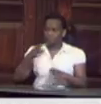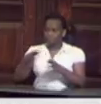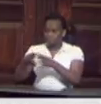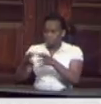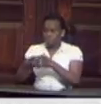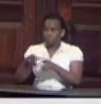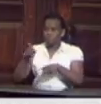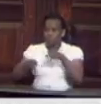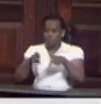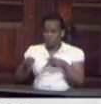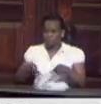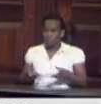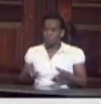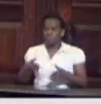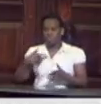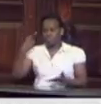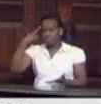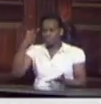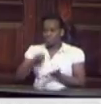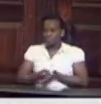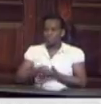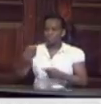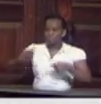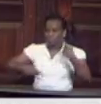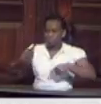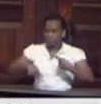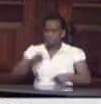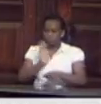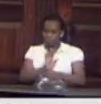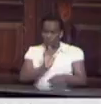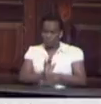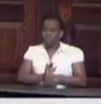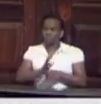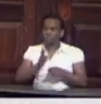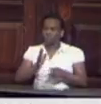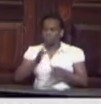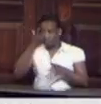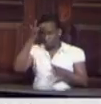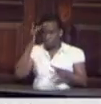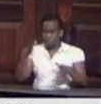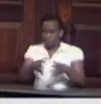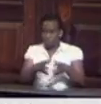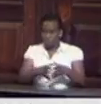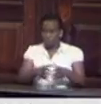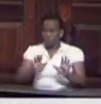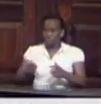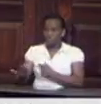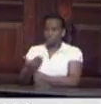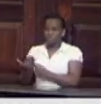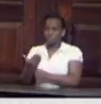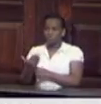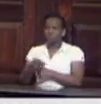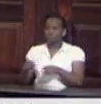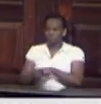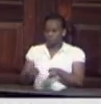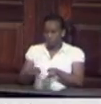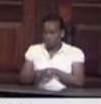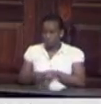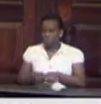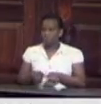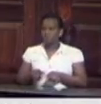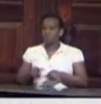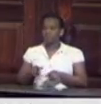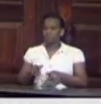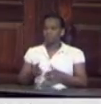população, adotavam políticas a favor das mesmas e se respaldavam das mesmas